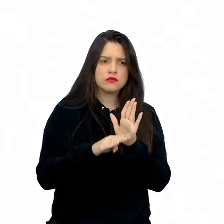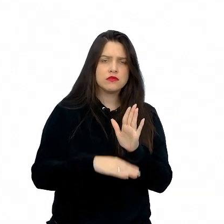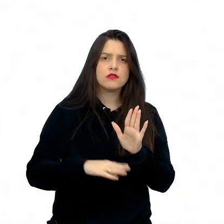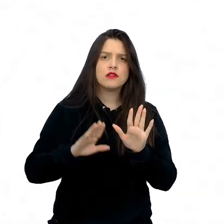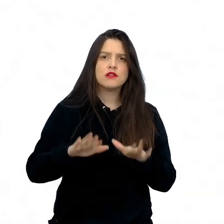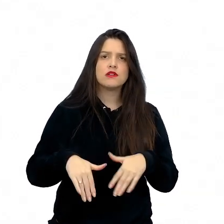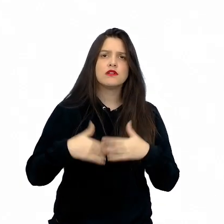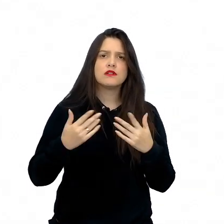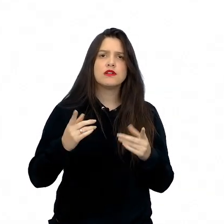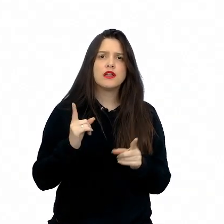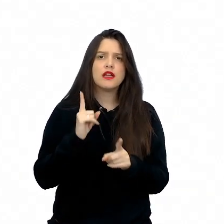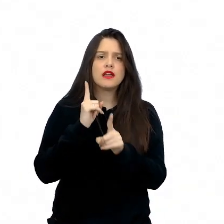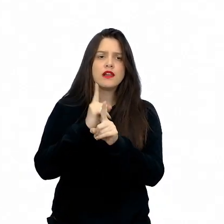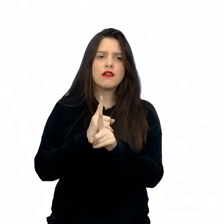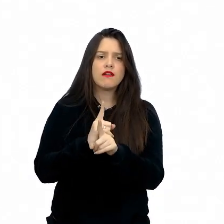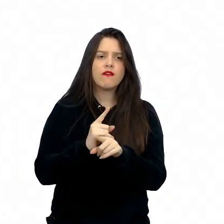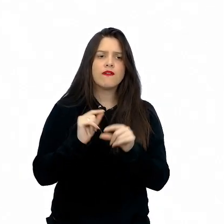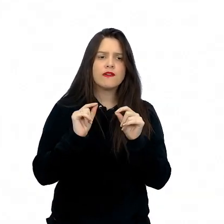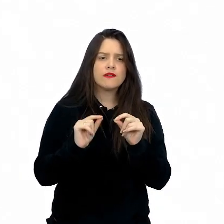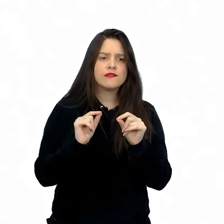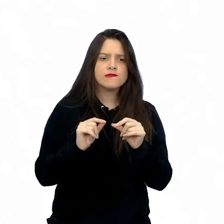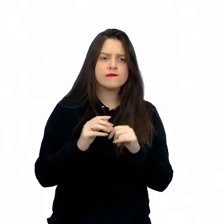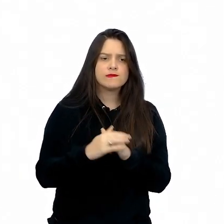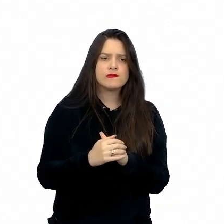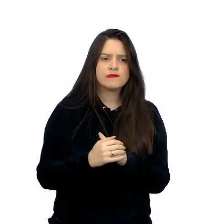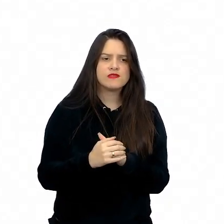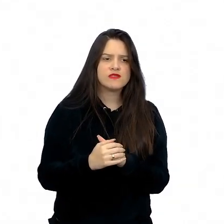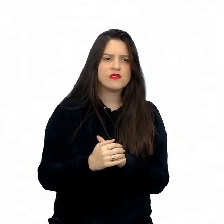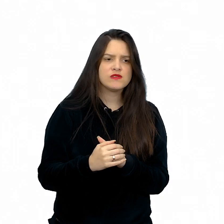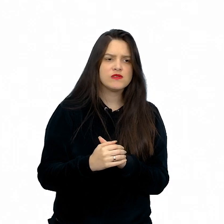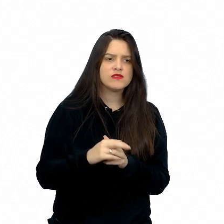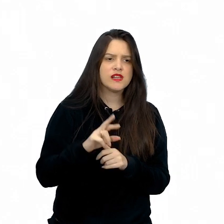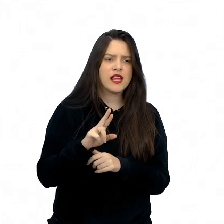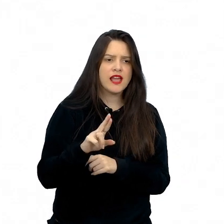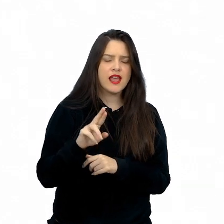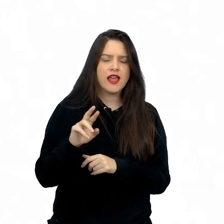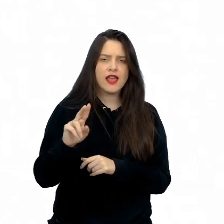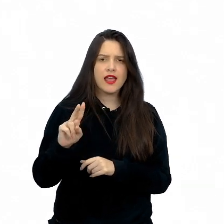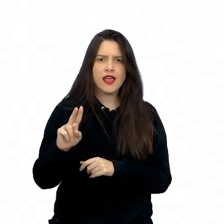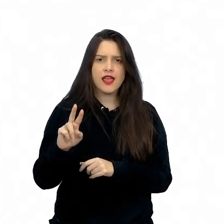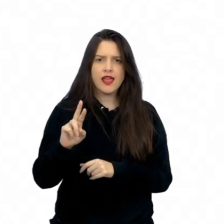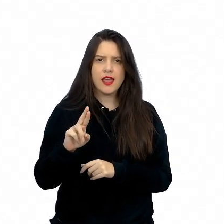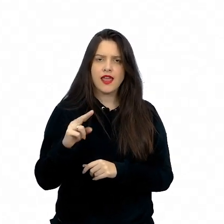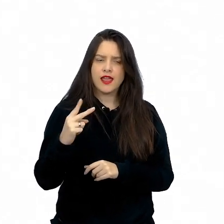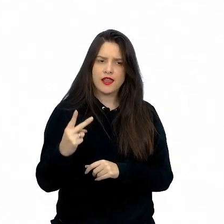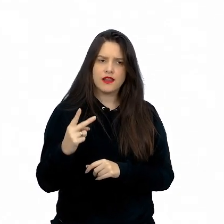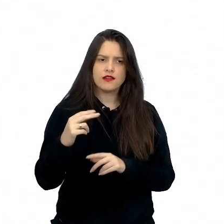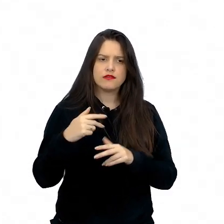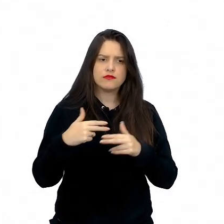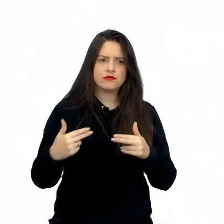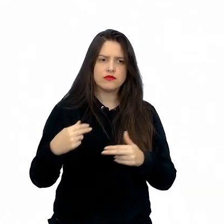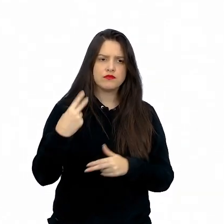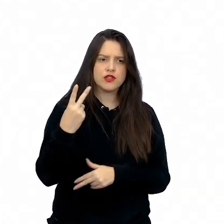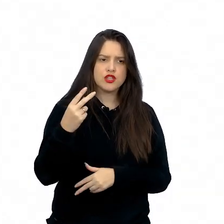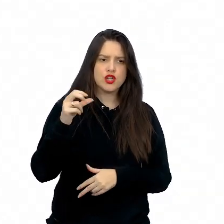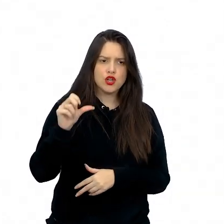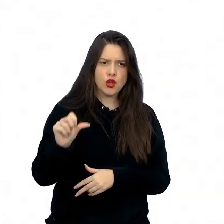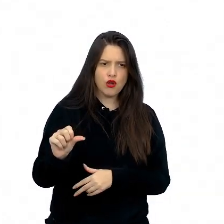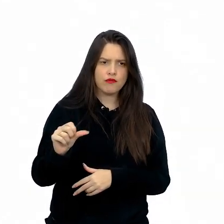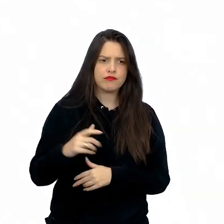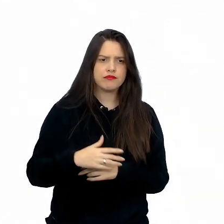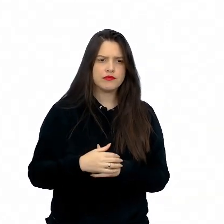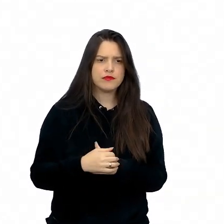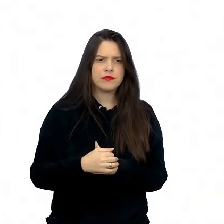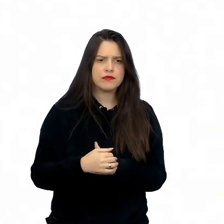aí, quem achava que era o P1? Esse acertou, mas ainda tem lá a distância, tem que tirar um do outro.